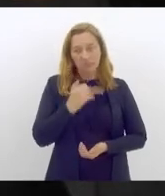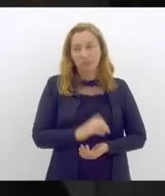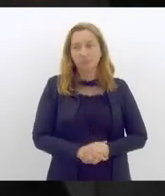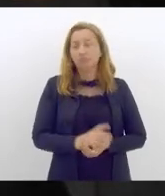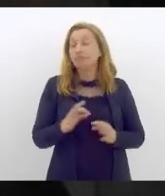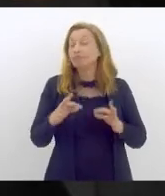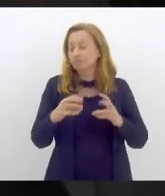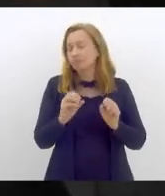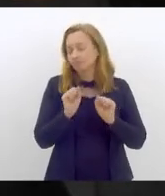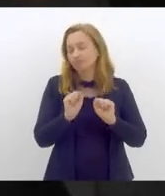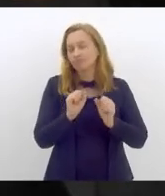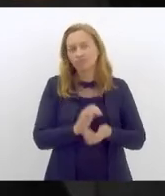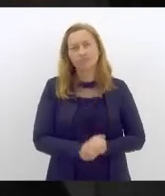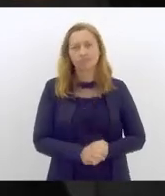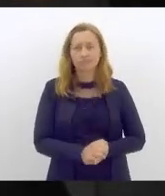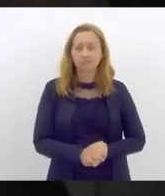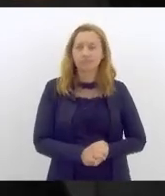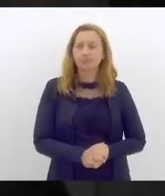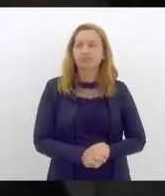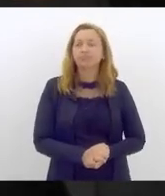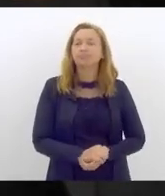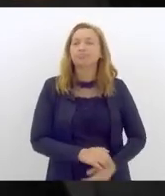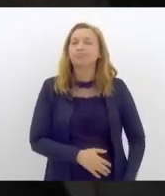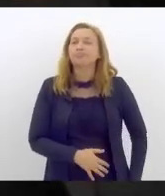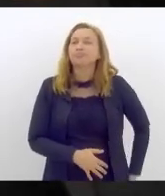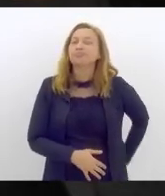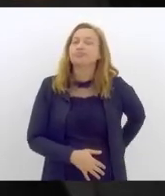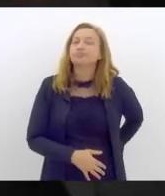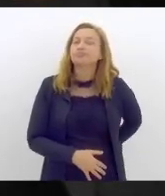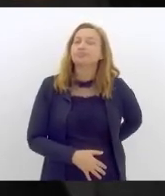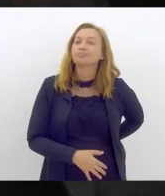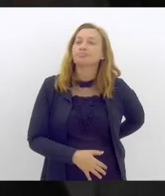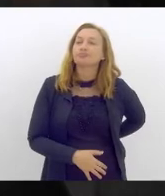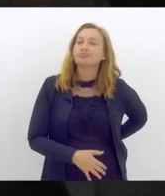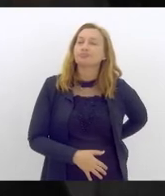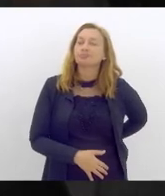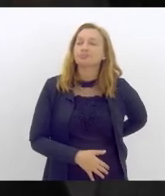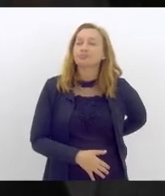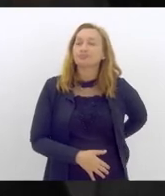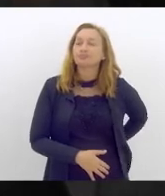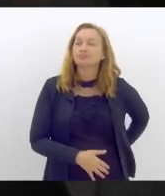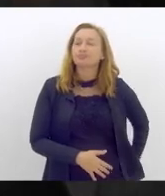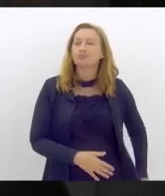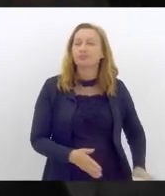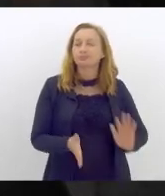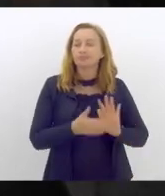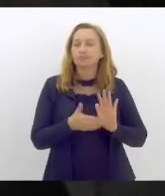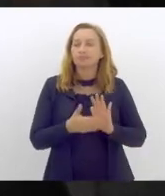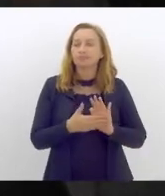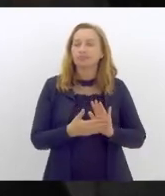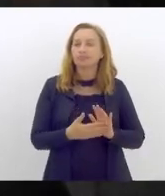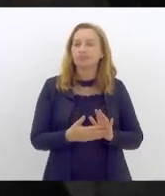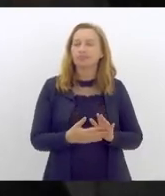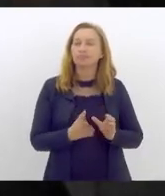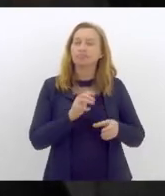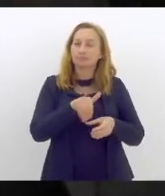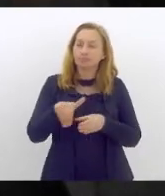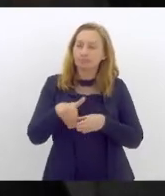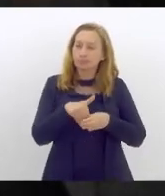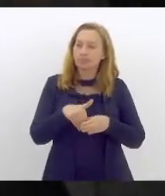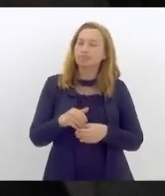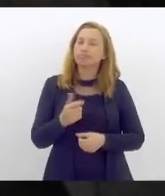tudo pode desde que o propósito seja reeleição e eu fico